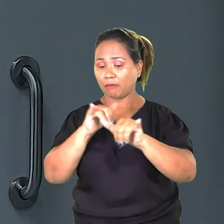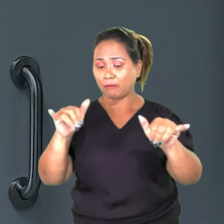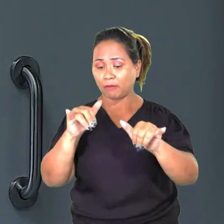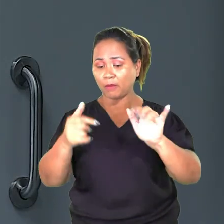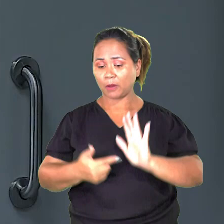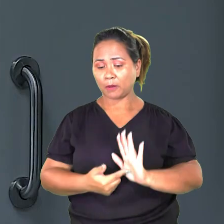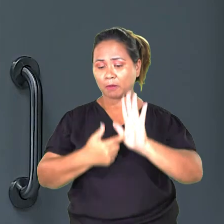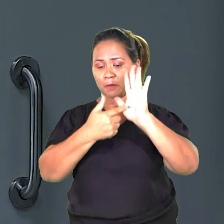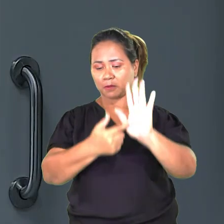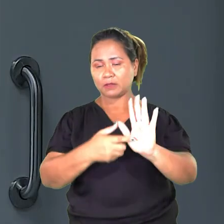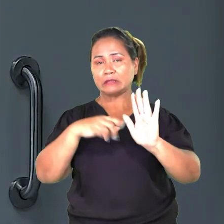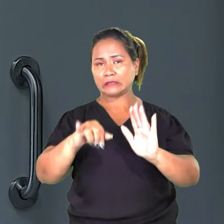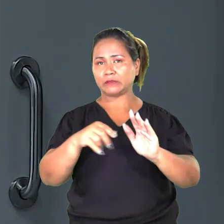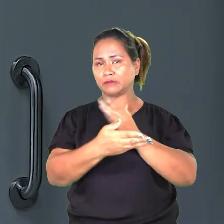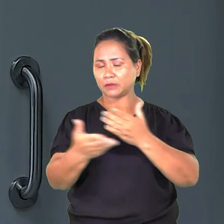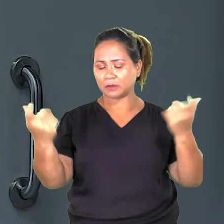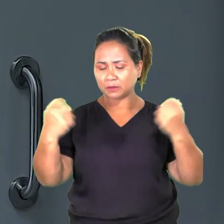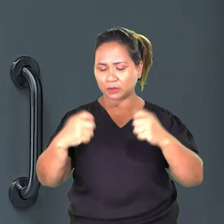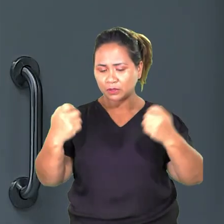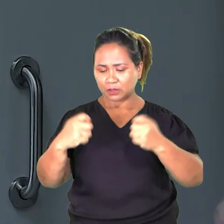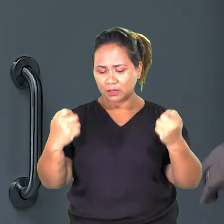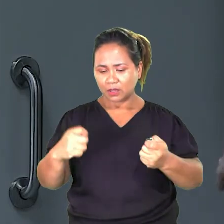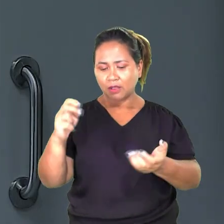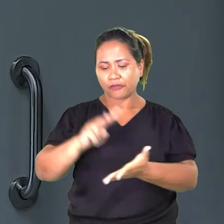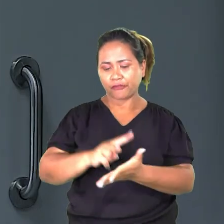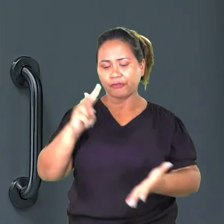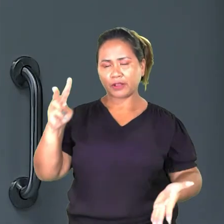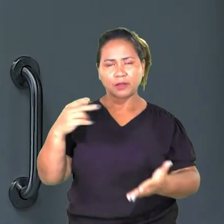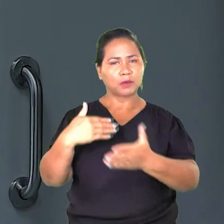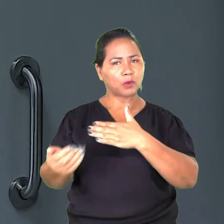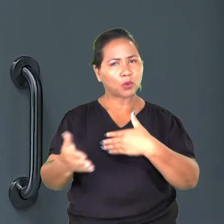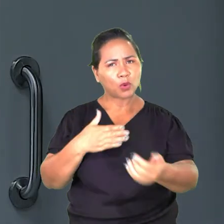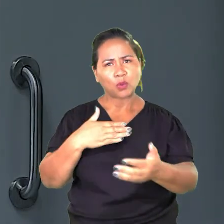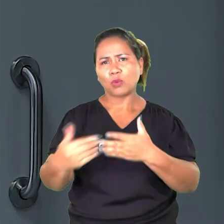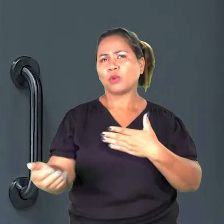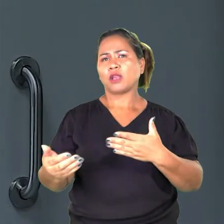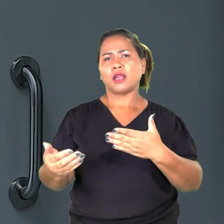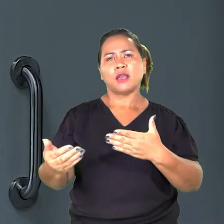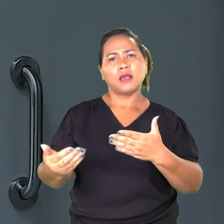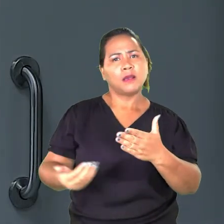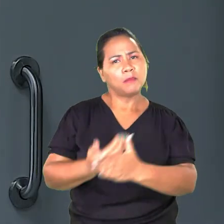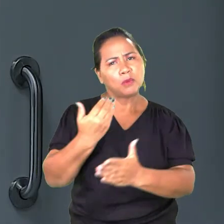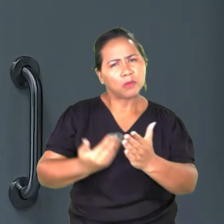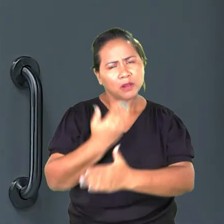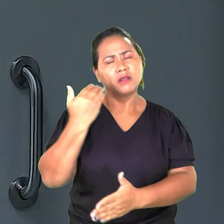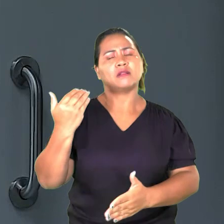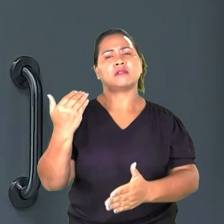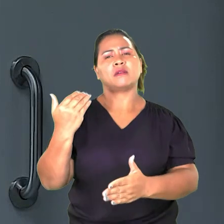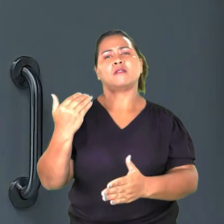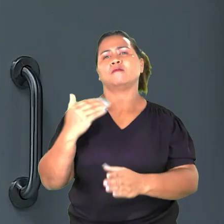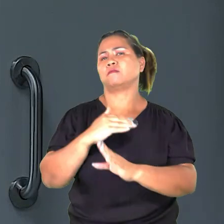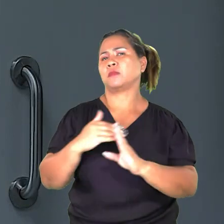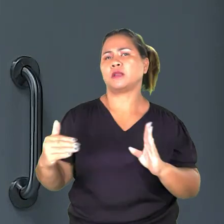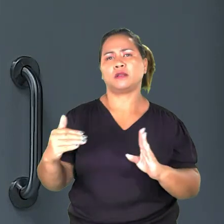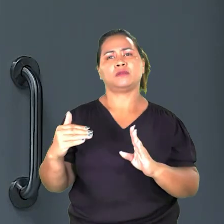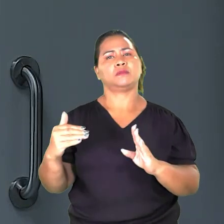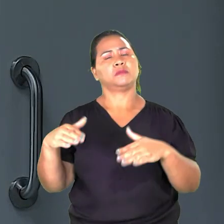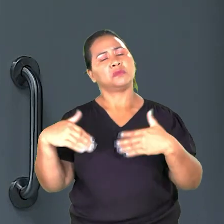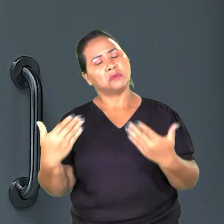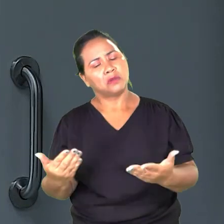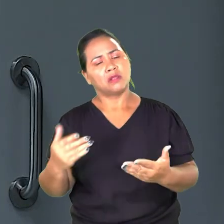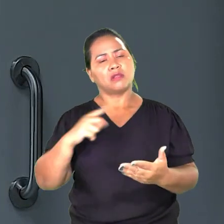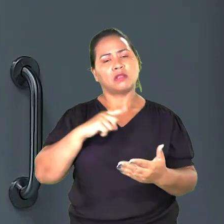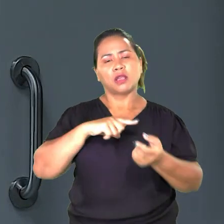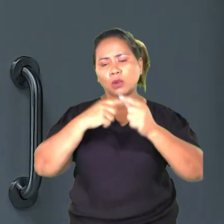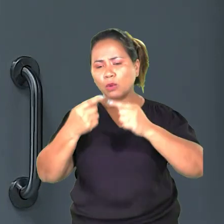repito que, se necessitarem de autorização para qualquer publicação parcial referente à